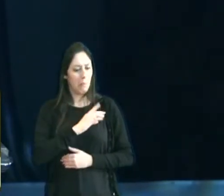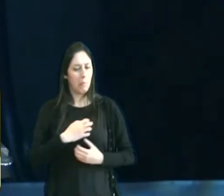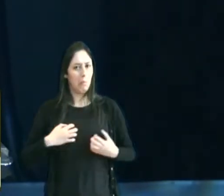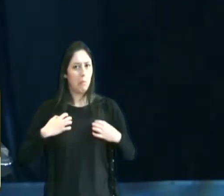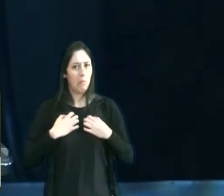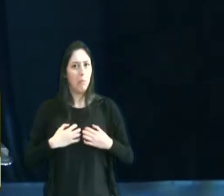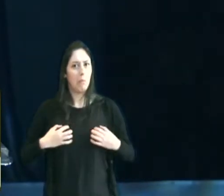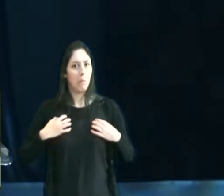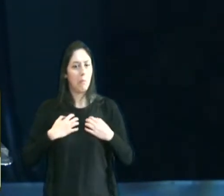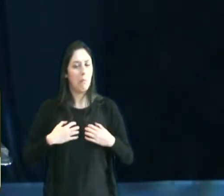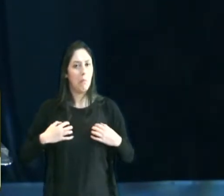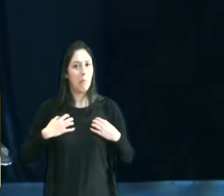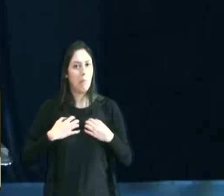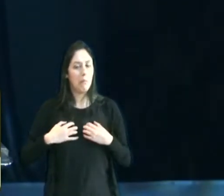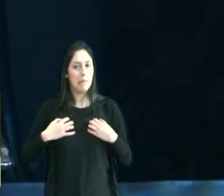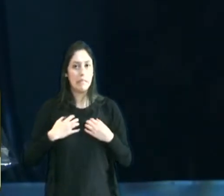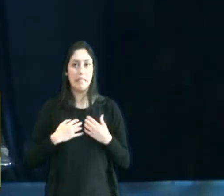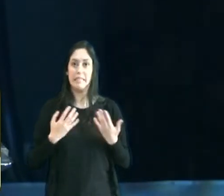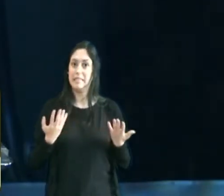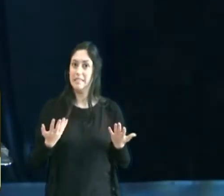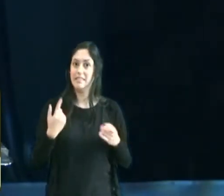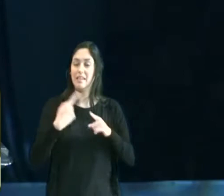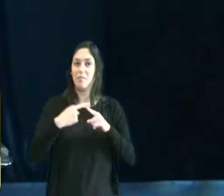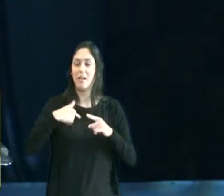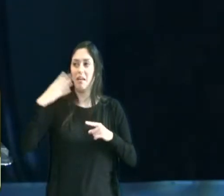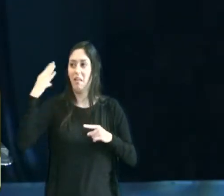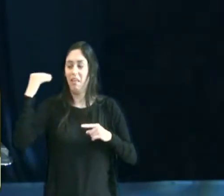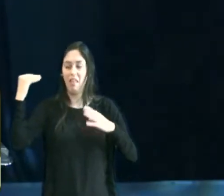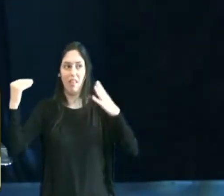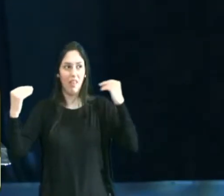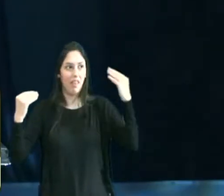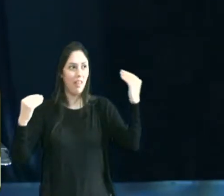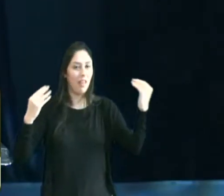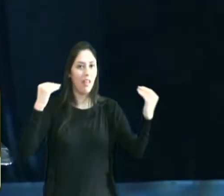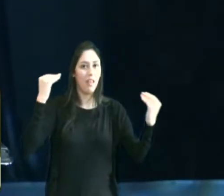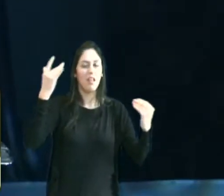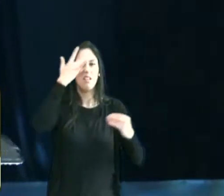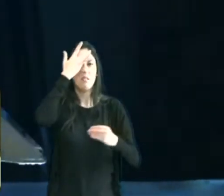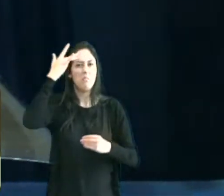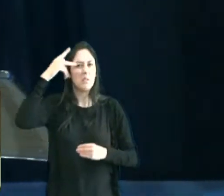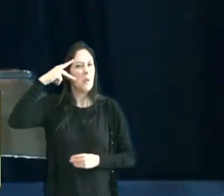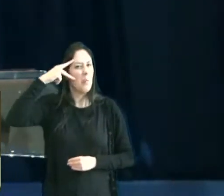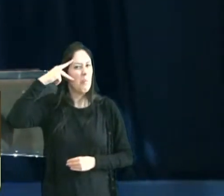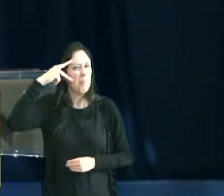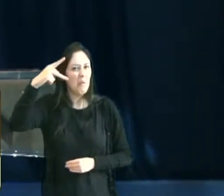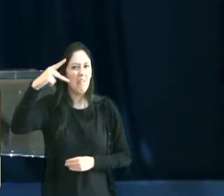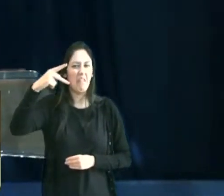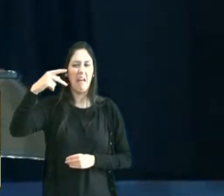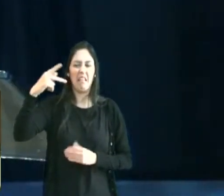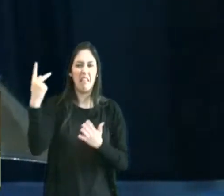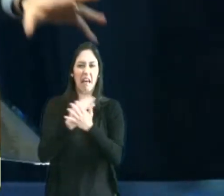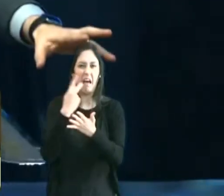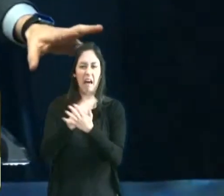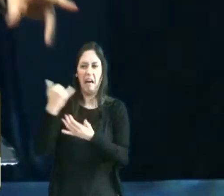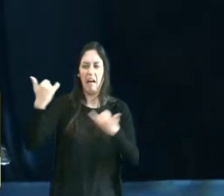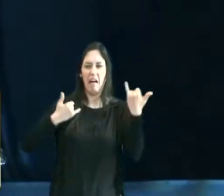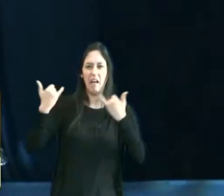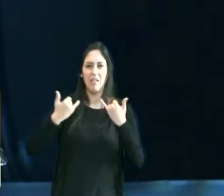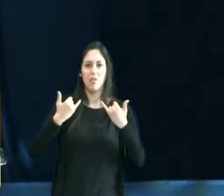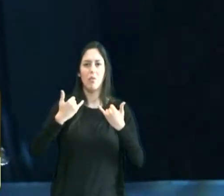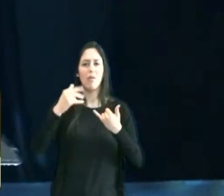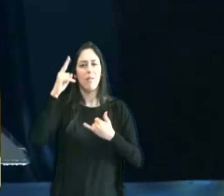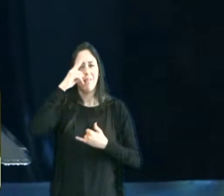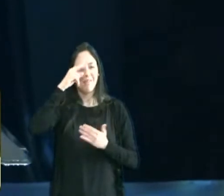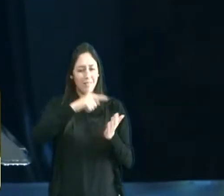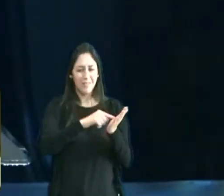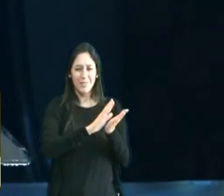caos, elas chegam na frente. Os profetas do caos vão dizer: a menina morreu, não tem jeito, não